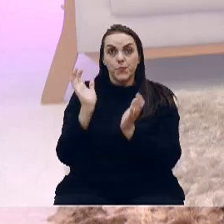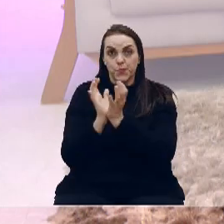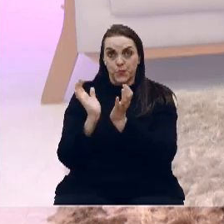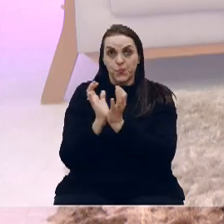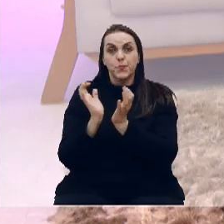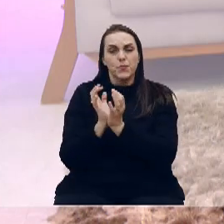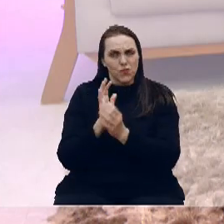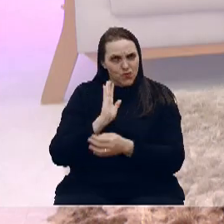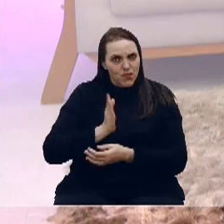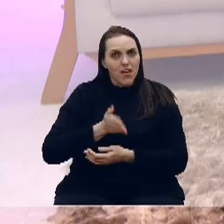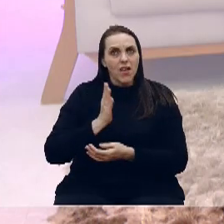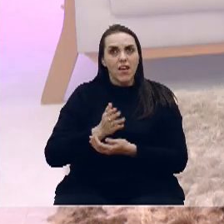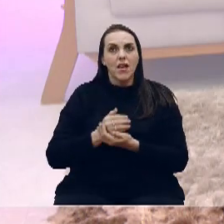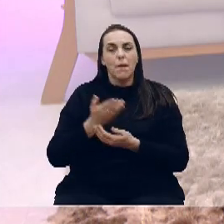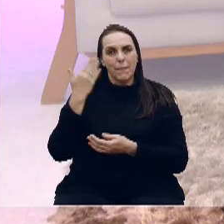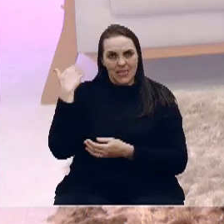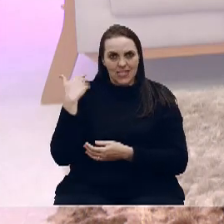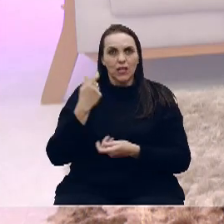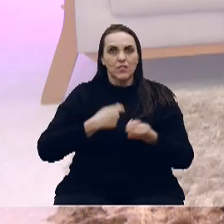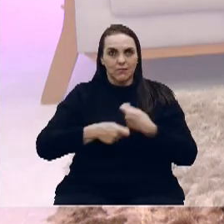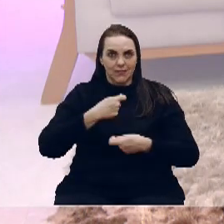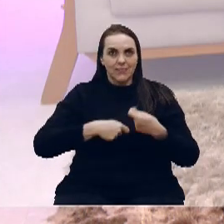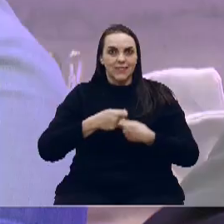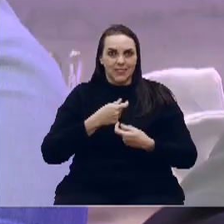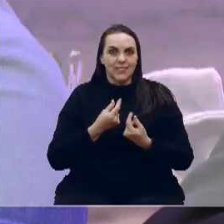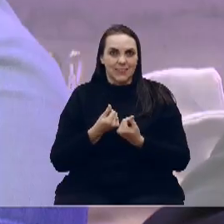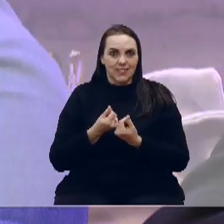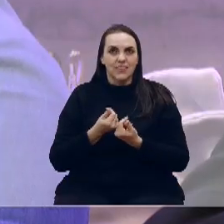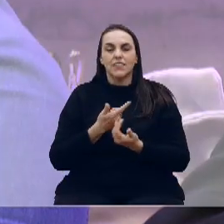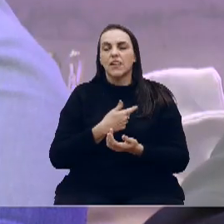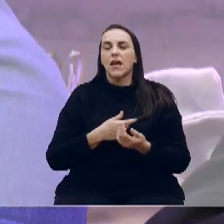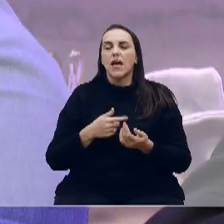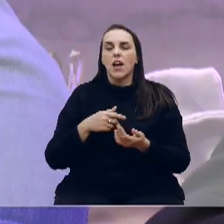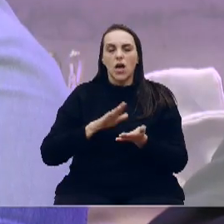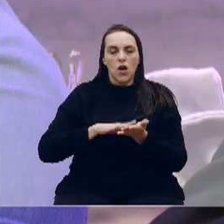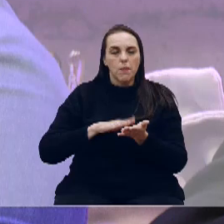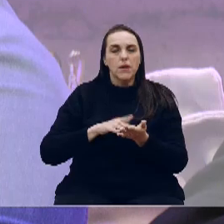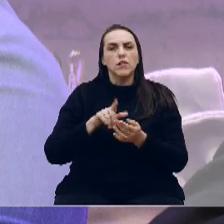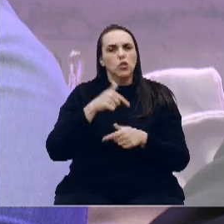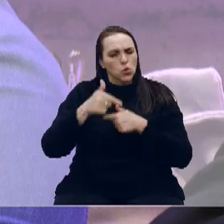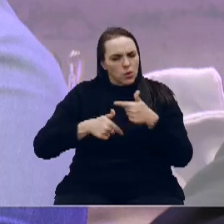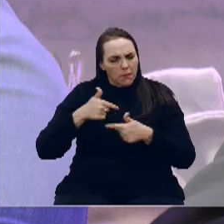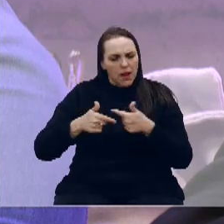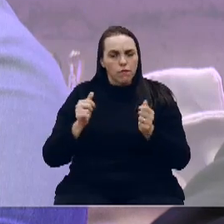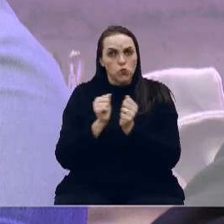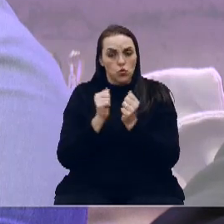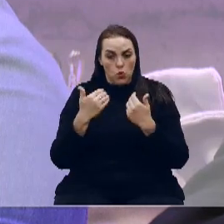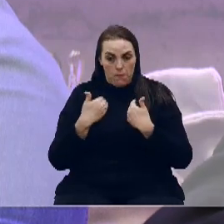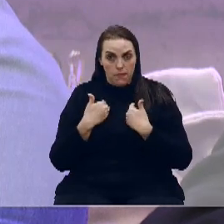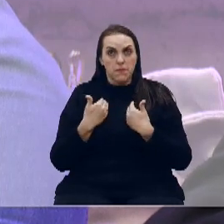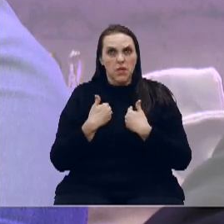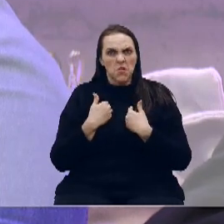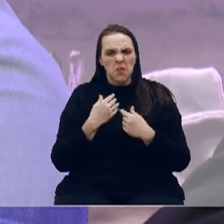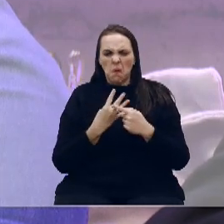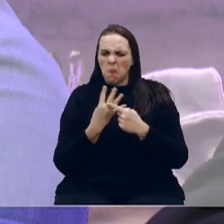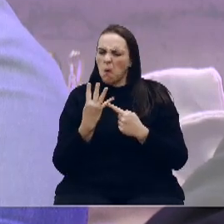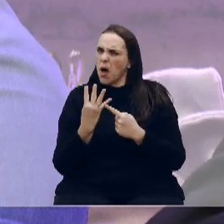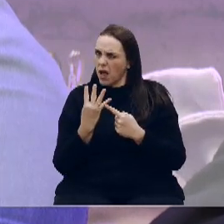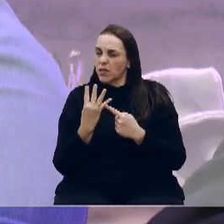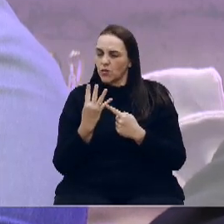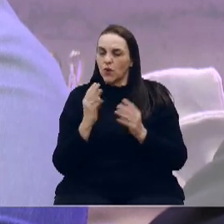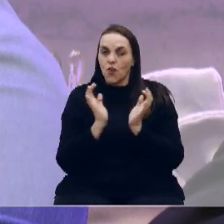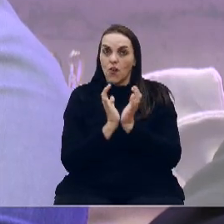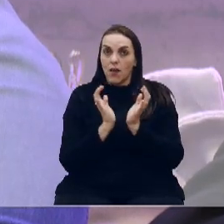tinha mais operadoras, né? Então, todas que trabalharam comigo, acho que tem umas 4 que